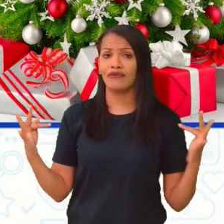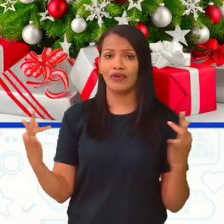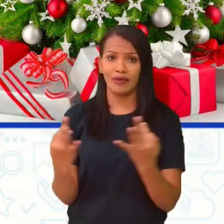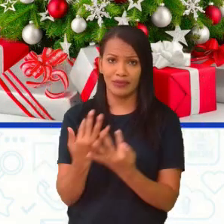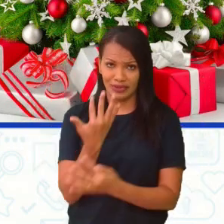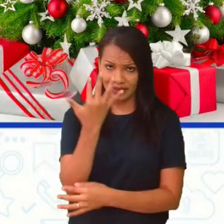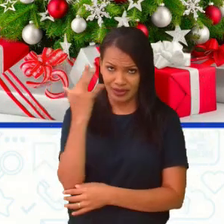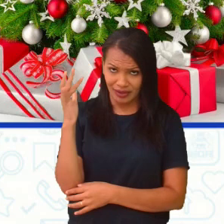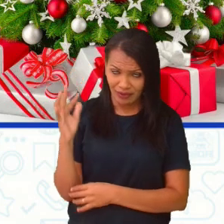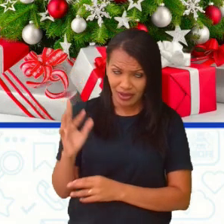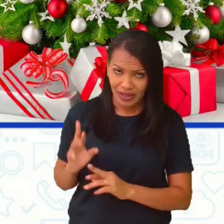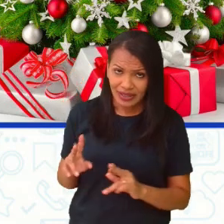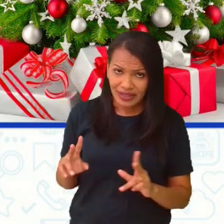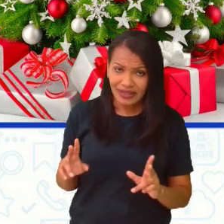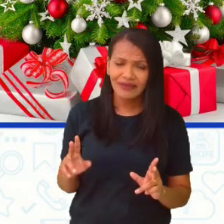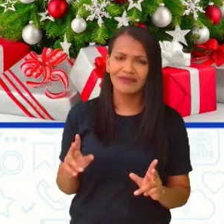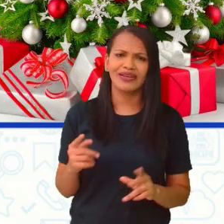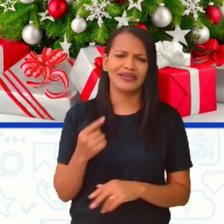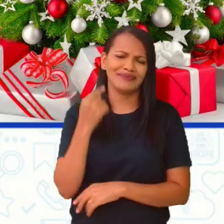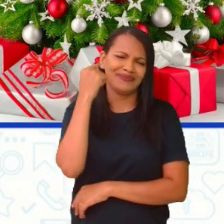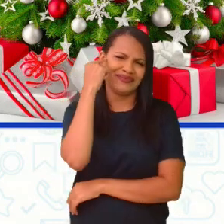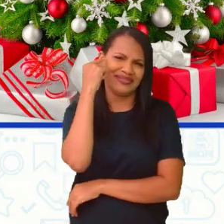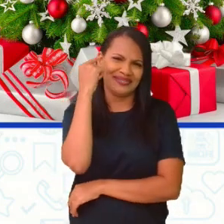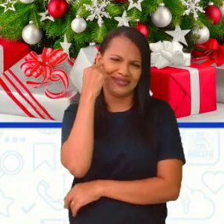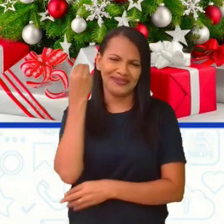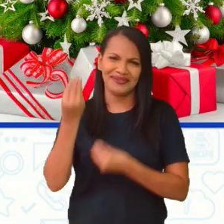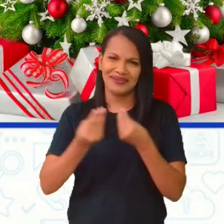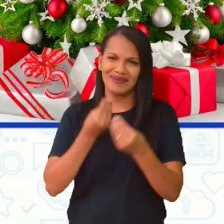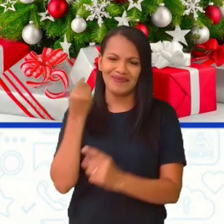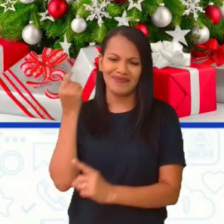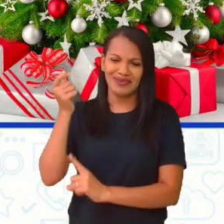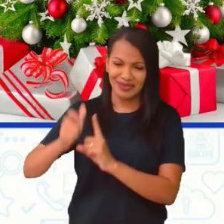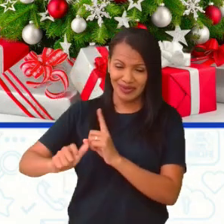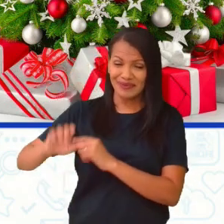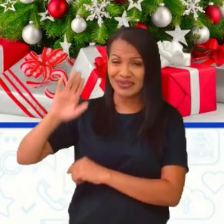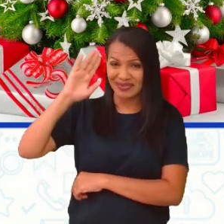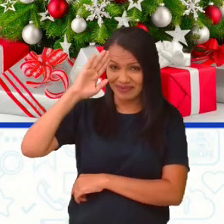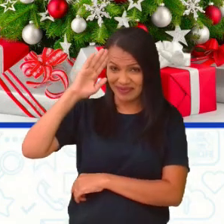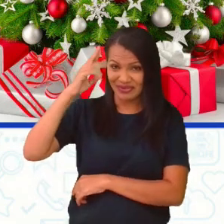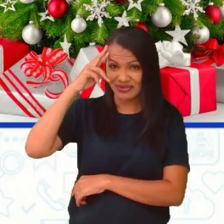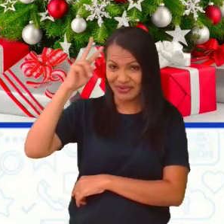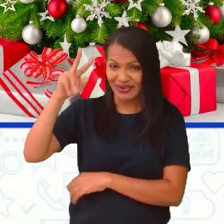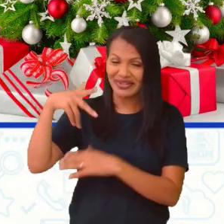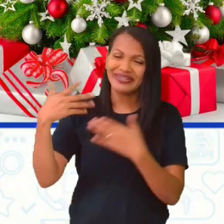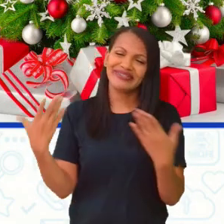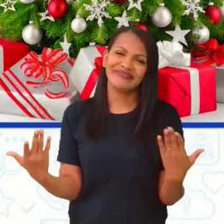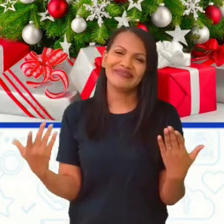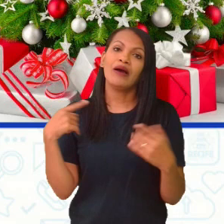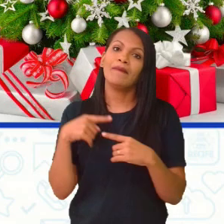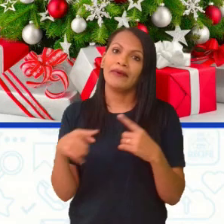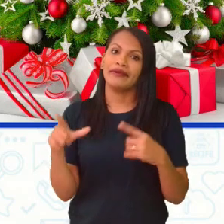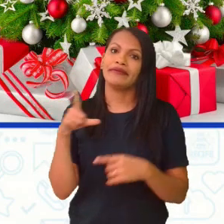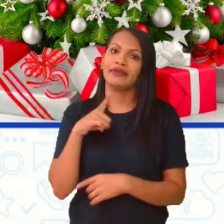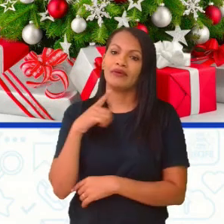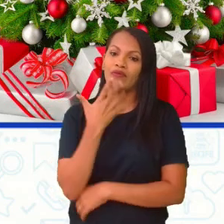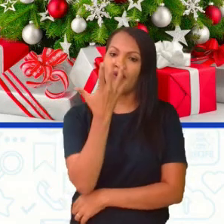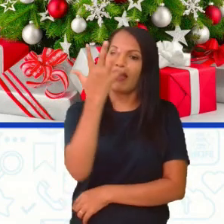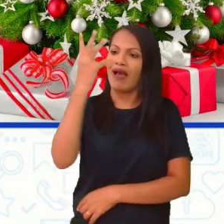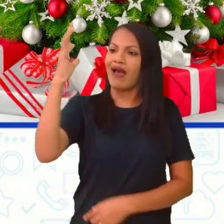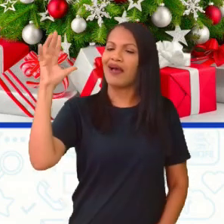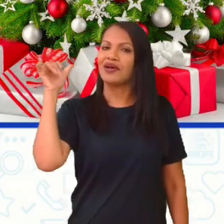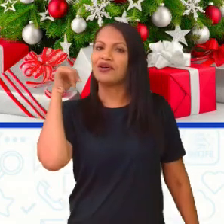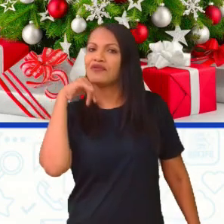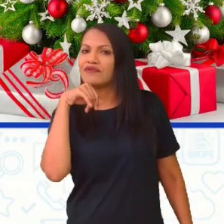meio diferente do que a gente está acostumado a pensar como personagem principal de uma história, né? Mas aqui a gente tem uma árvore mãe, que está lá